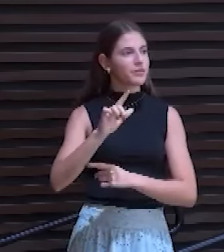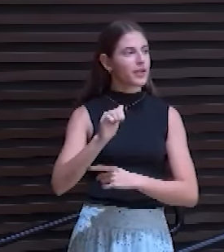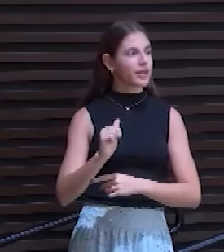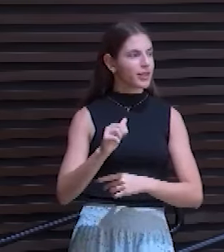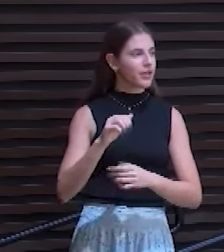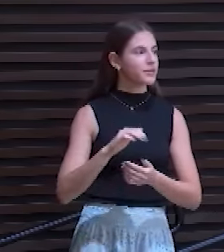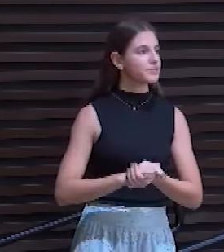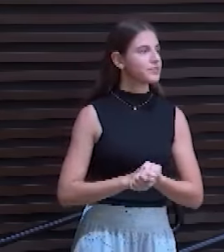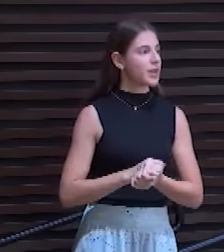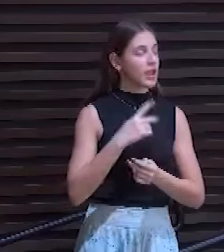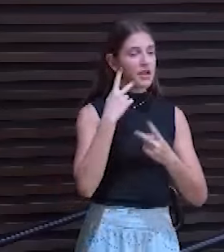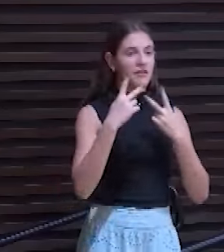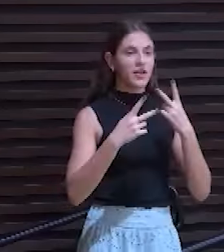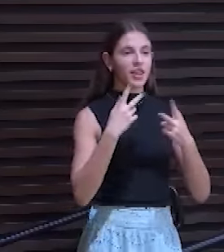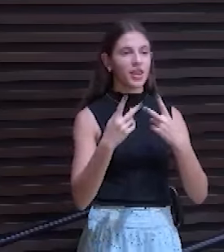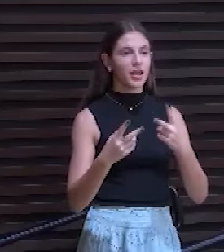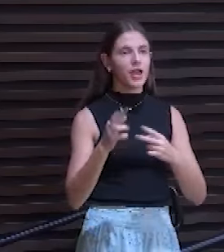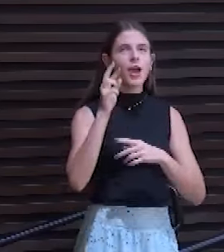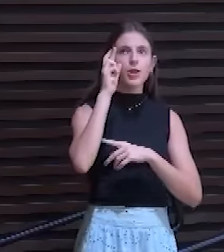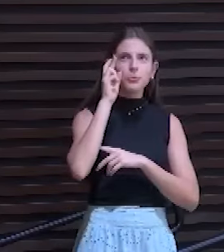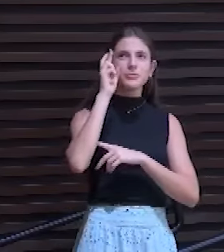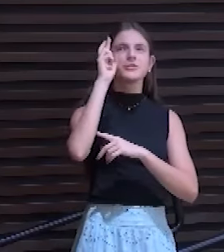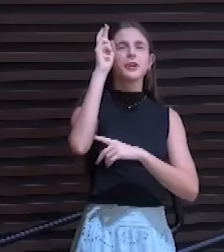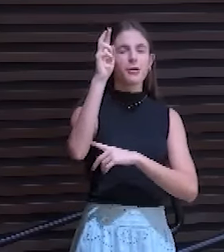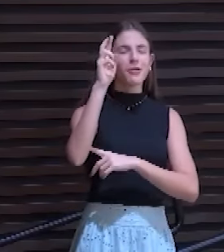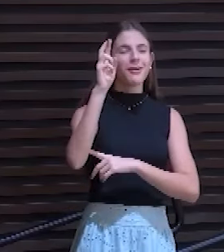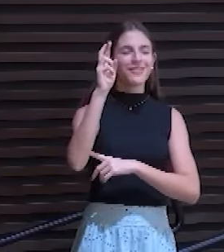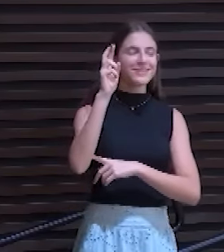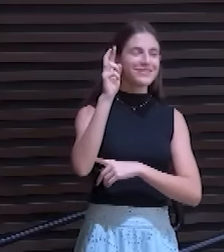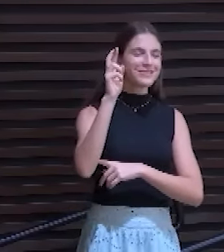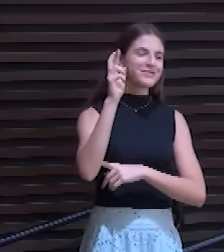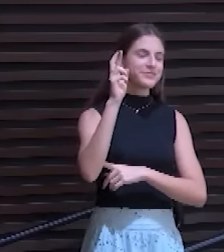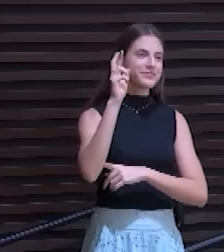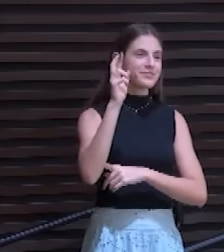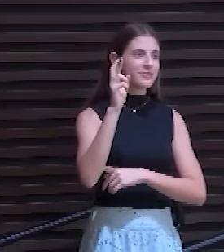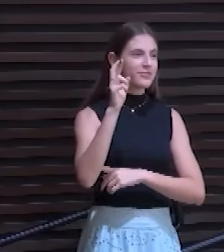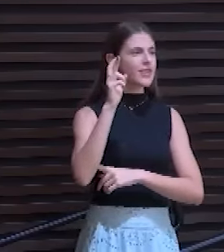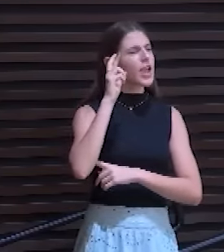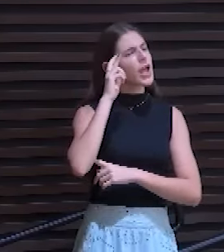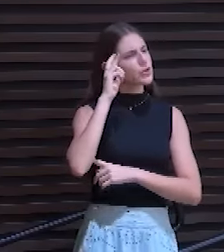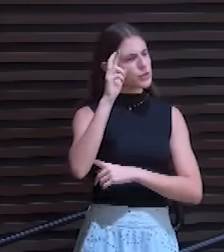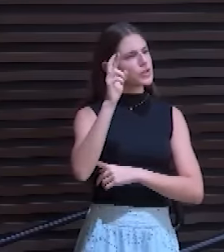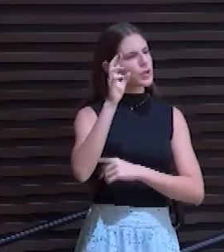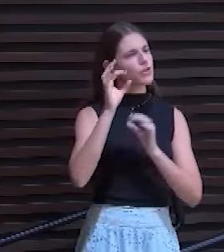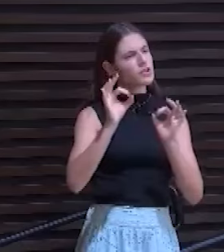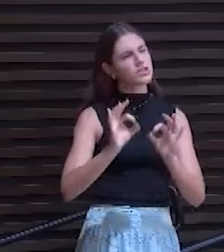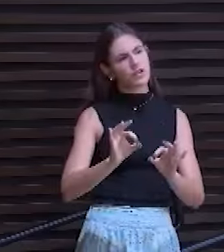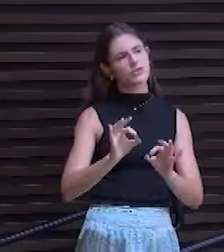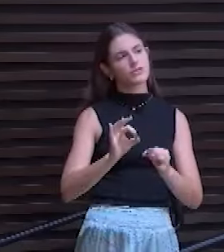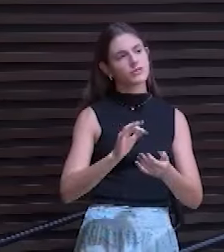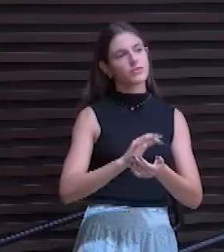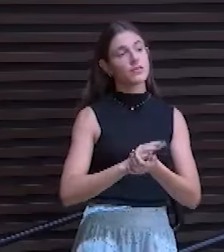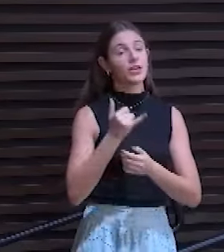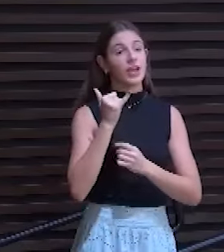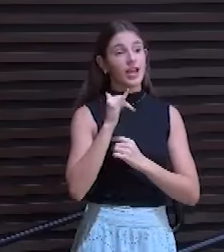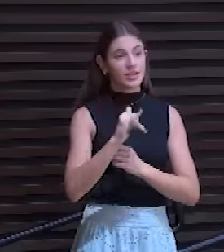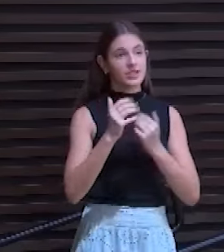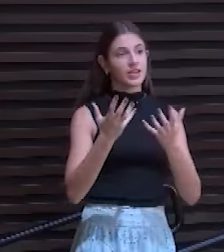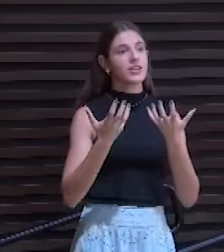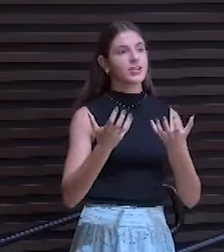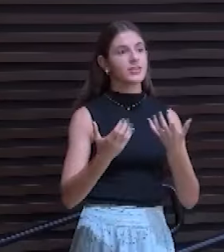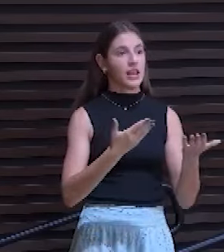né, decoreba já, é do Senhor, pastor Glênio. Ele falou, é do Senhor mesmo? Eu falei, é do Senhor. Se ele quiser levar ela amanhã,